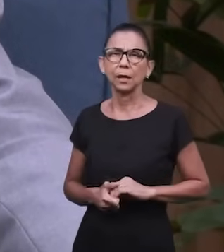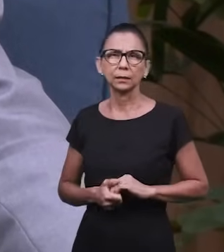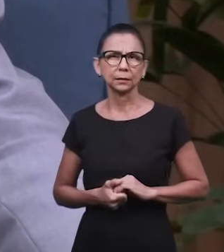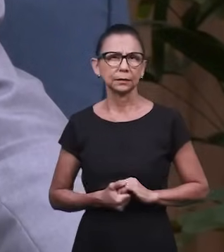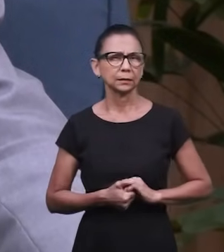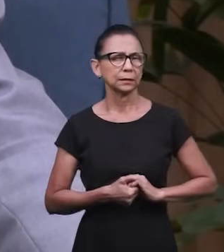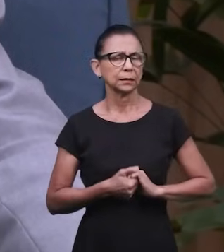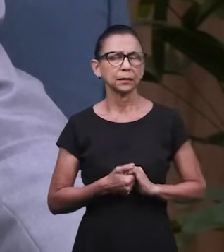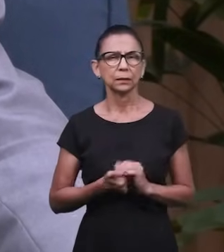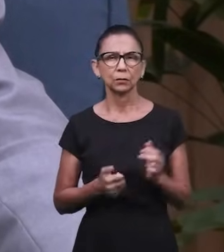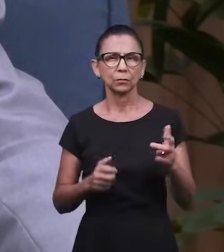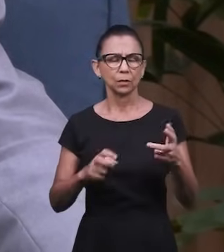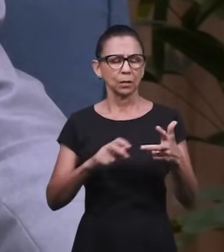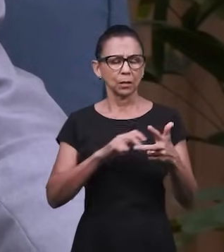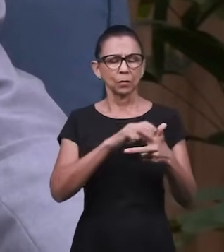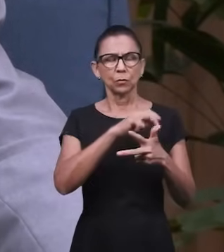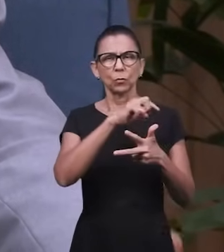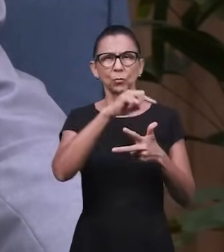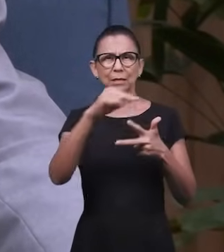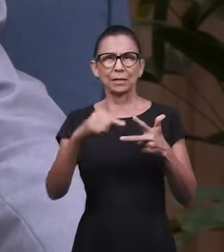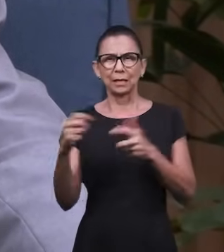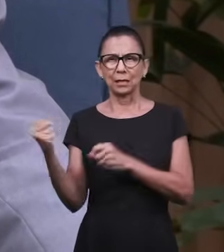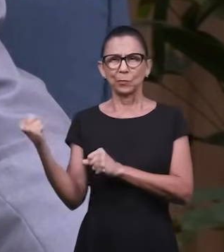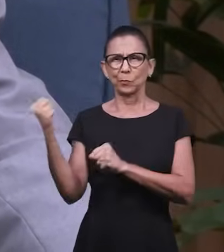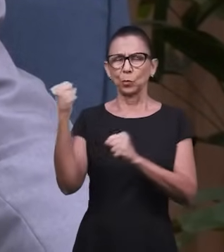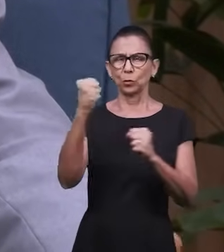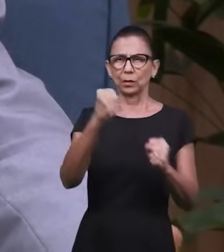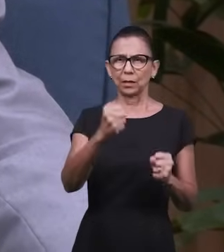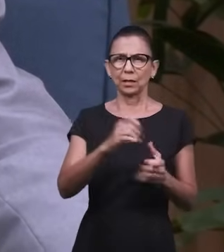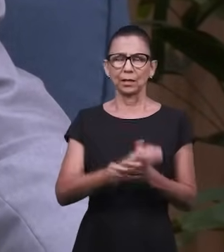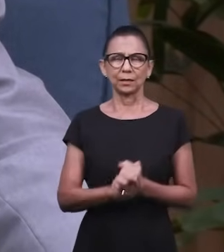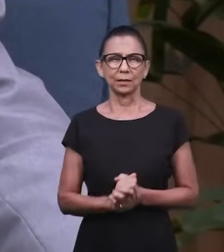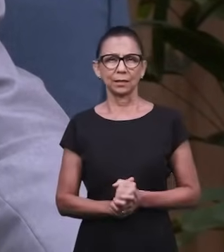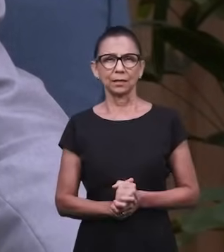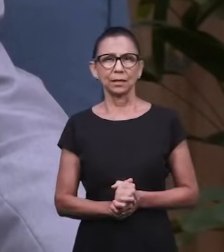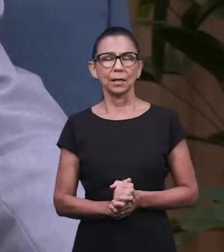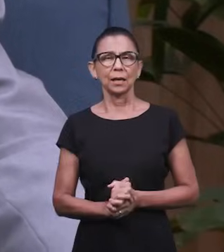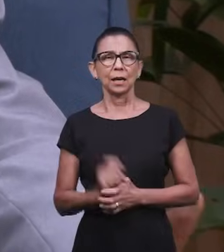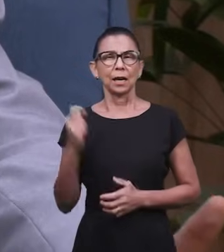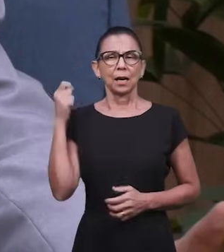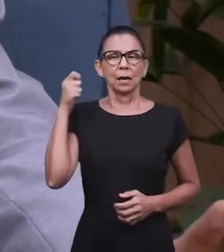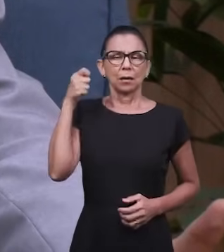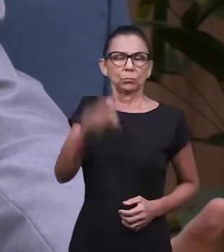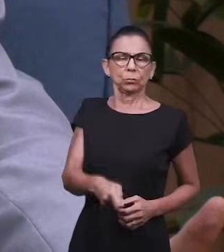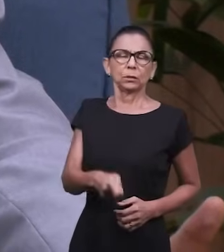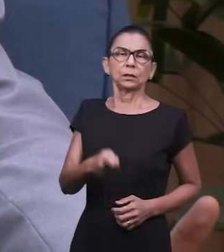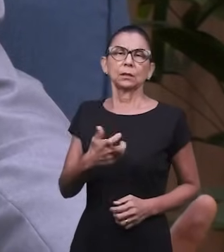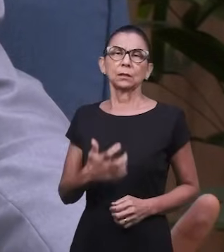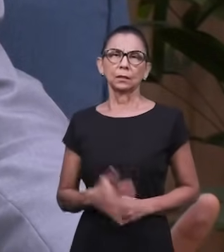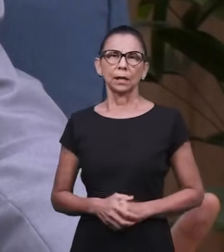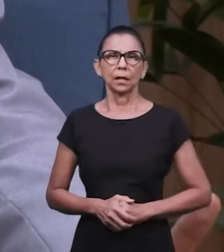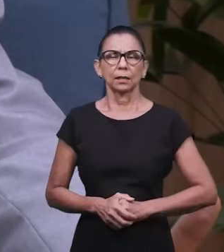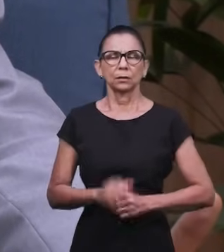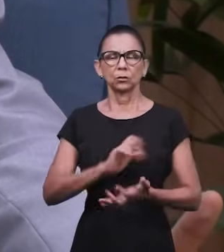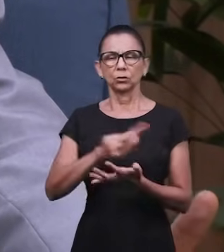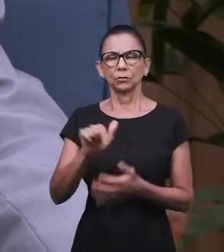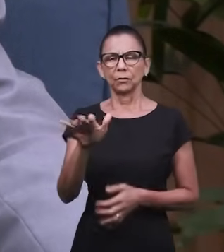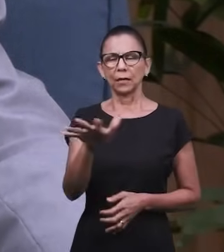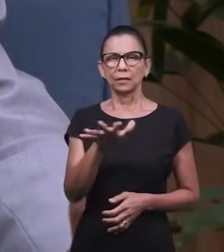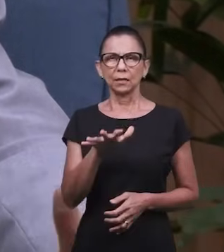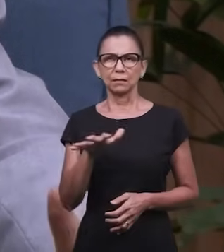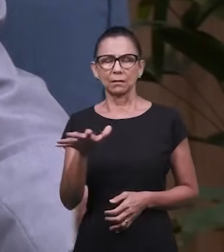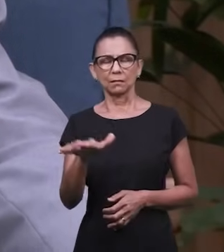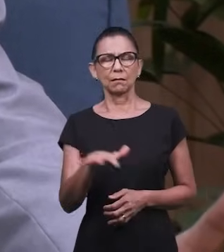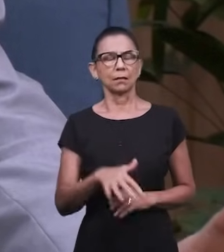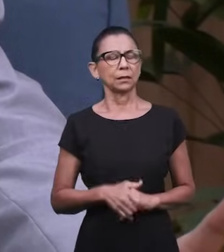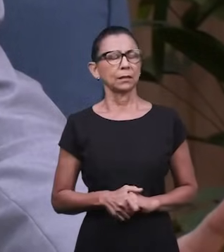autoridades militares que estavam presentes, convidadas. Aqui do Estado do Espírito Santo, por exemplo, os